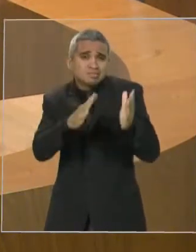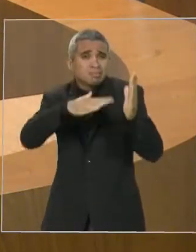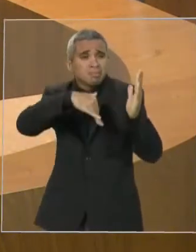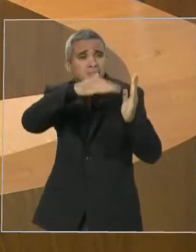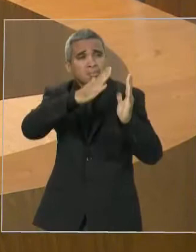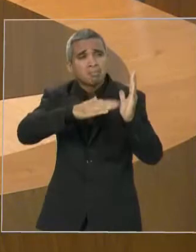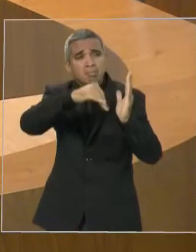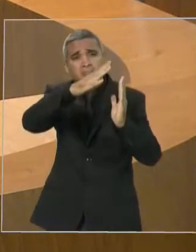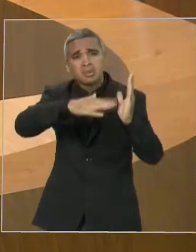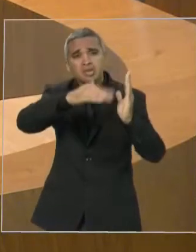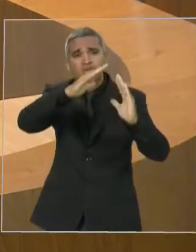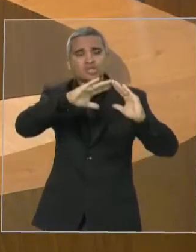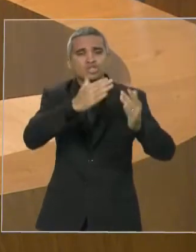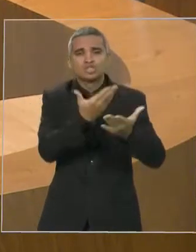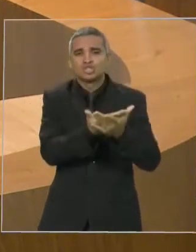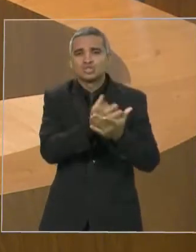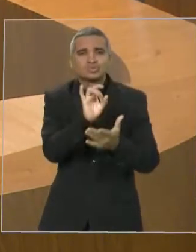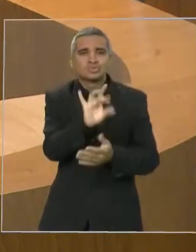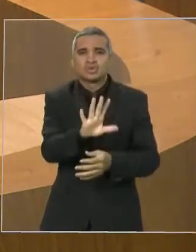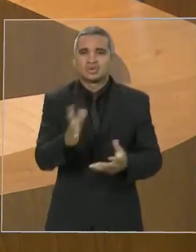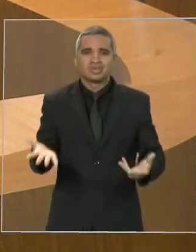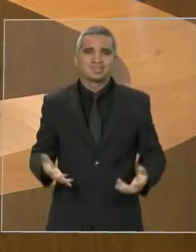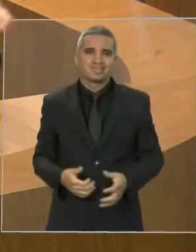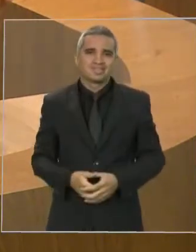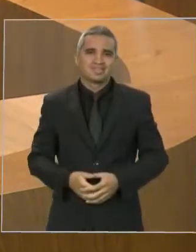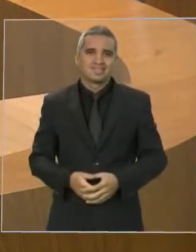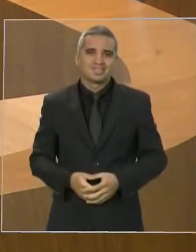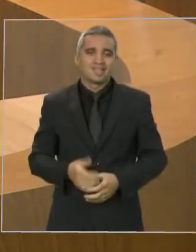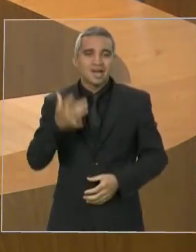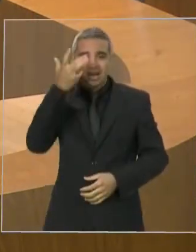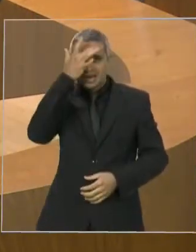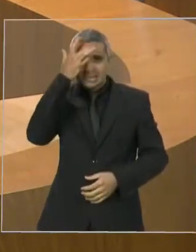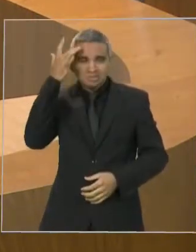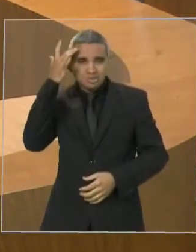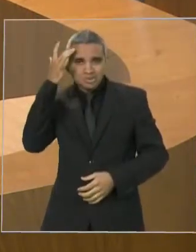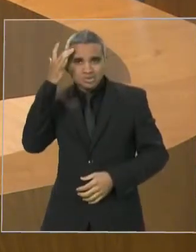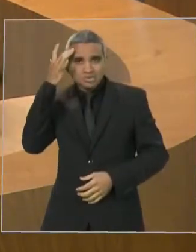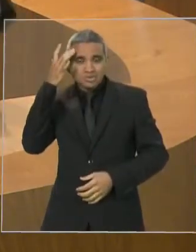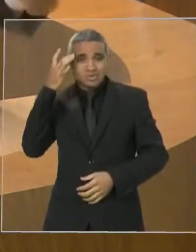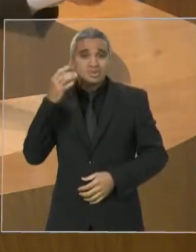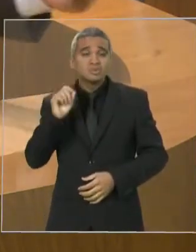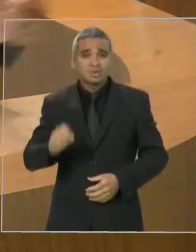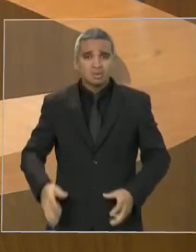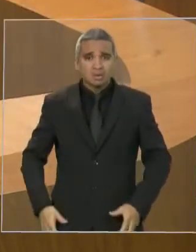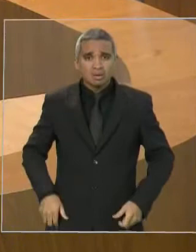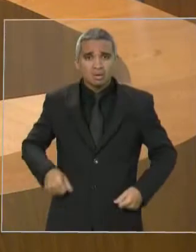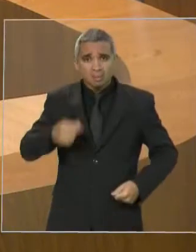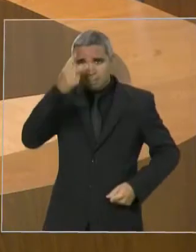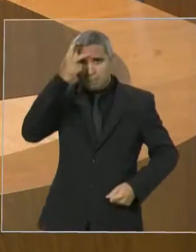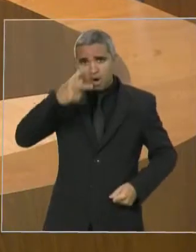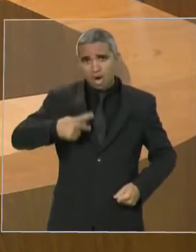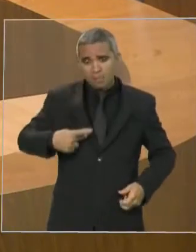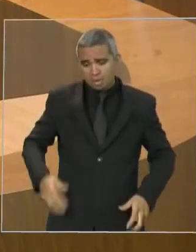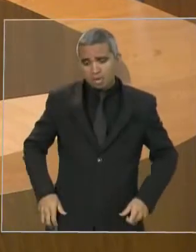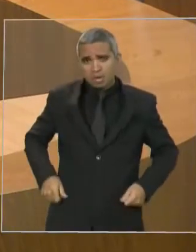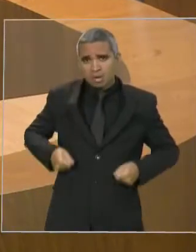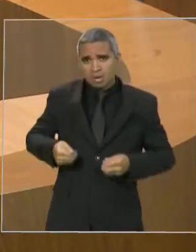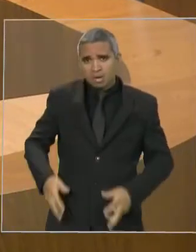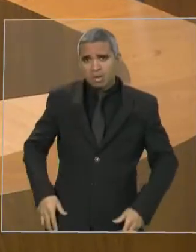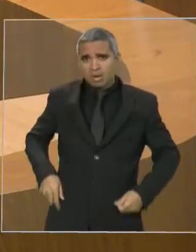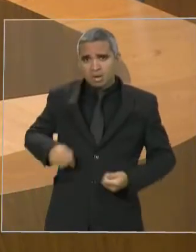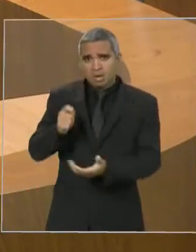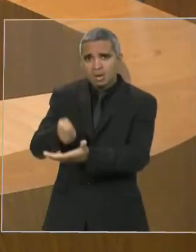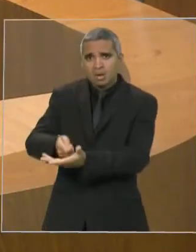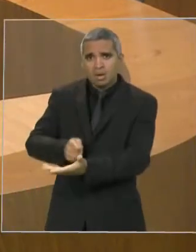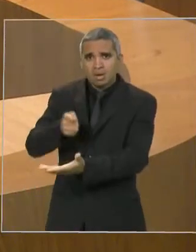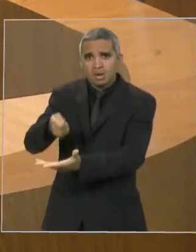população das comunidades estão tirando o dinheiro do bolso para fazer as pontes, porque o inverno chegou e muitas das